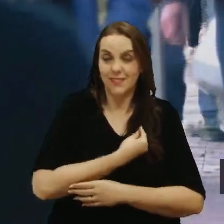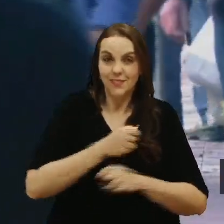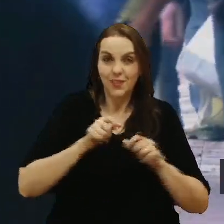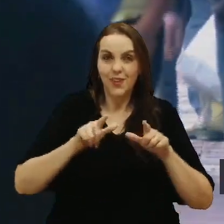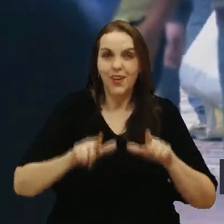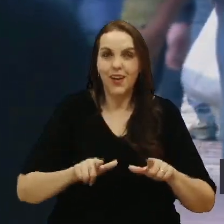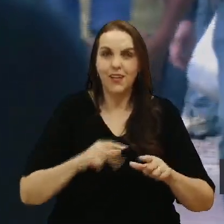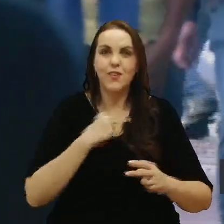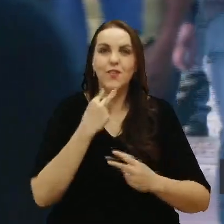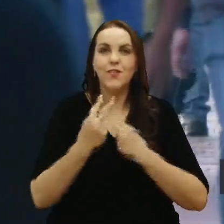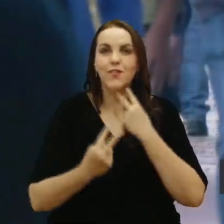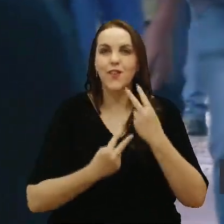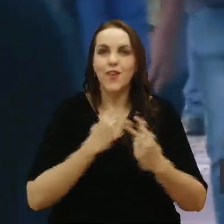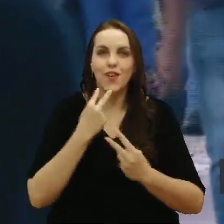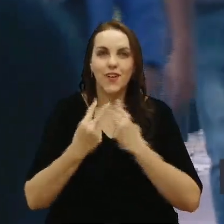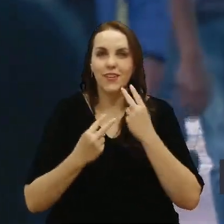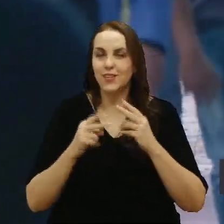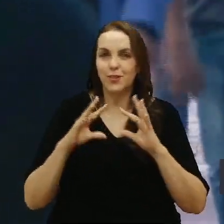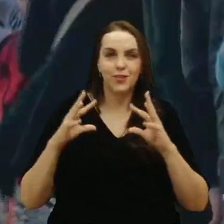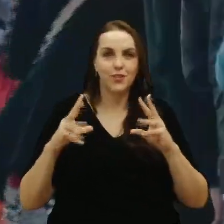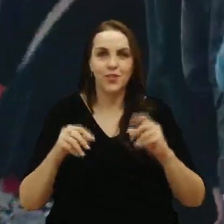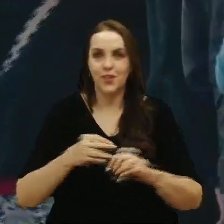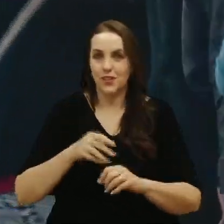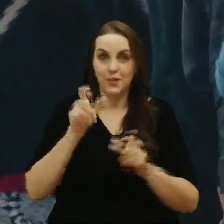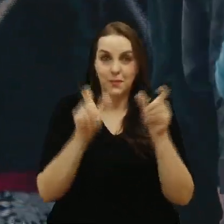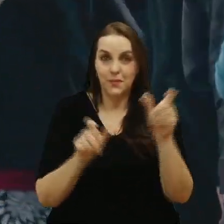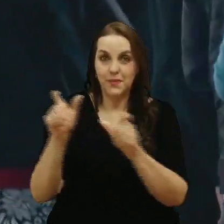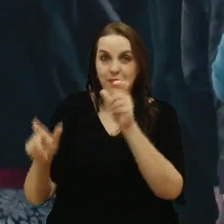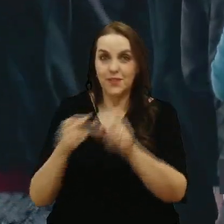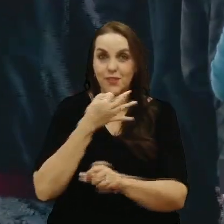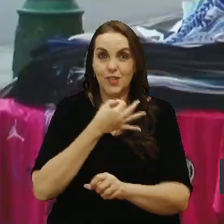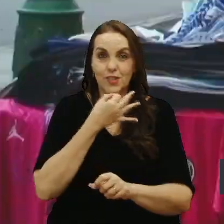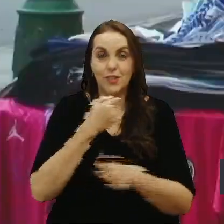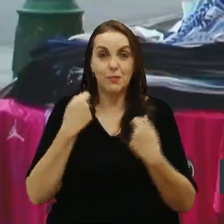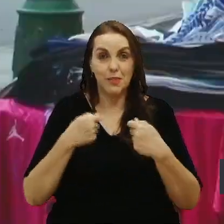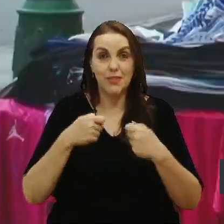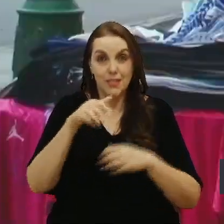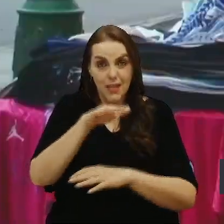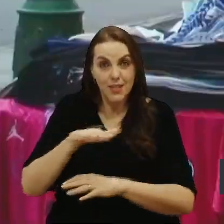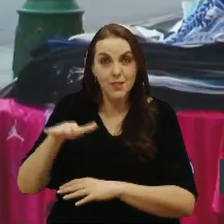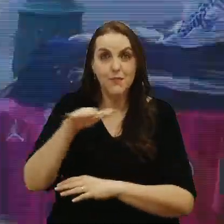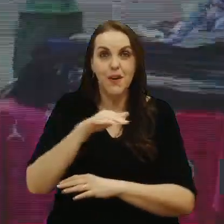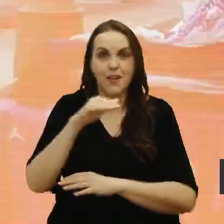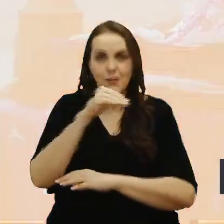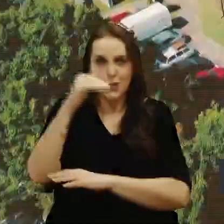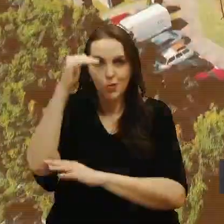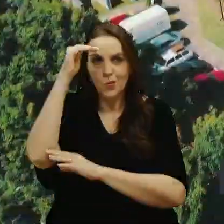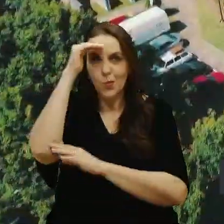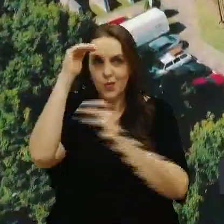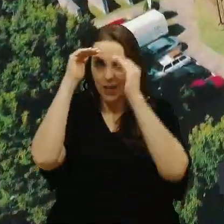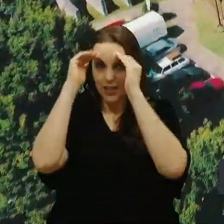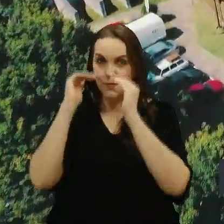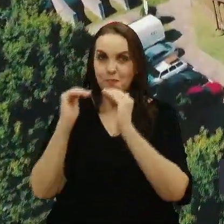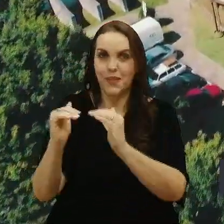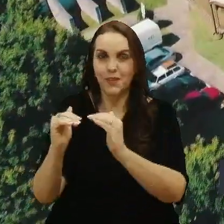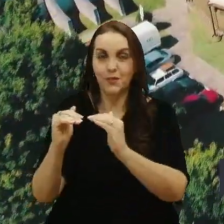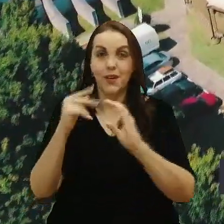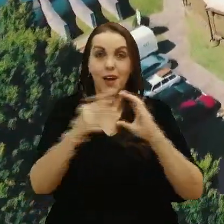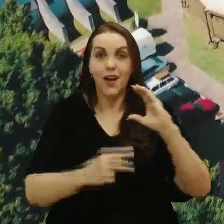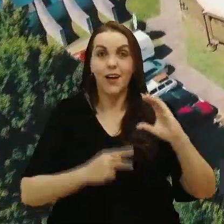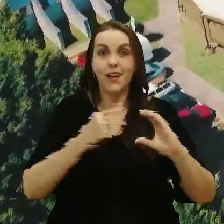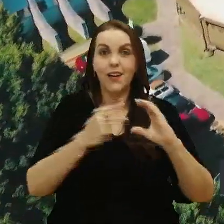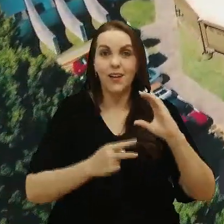as vozes dos caxienses precisam ter espaço, escuta e também respeito. É na Câmara Municipal